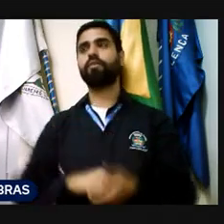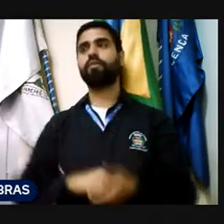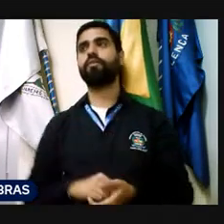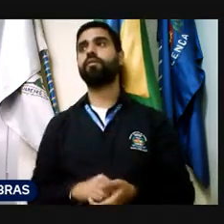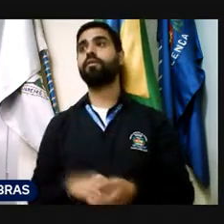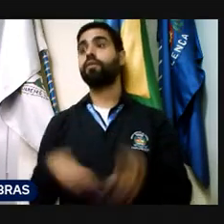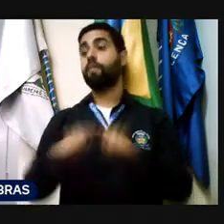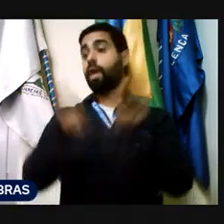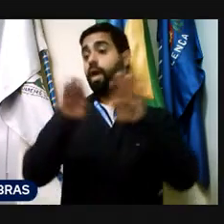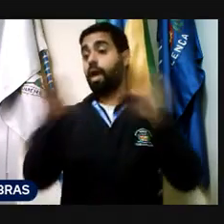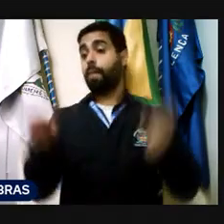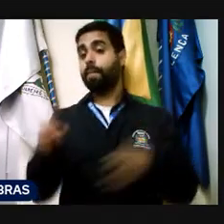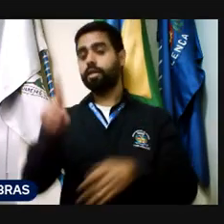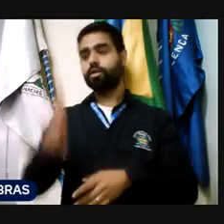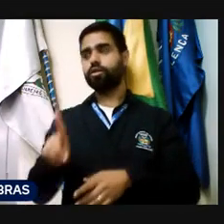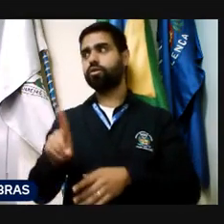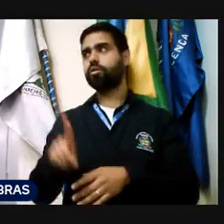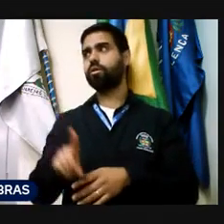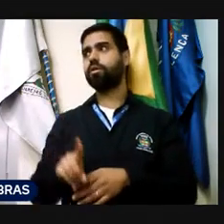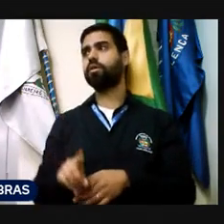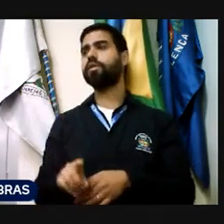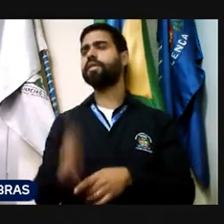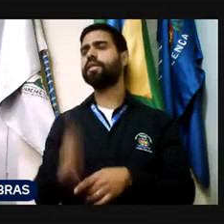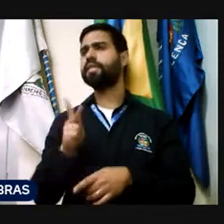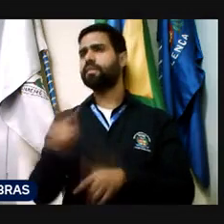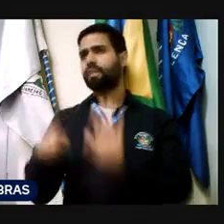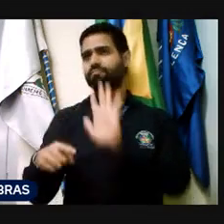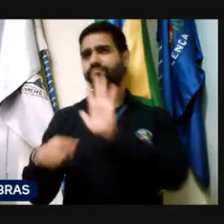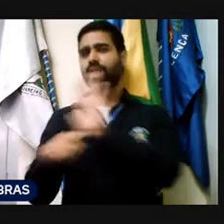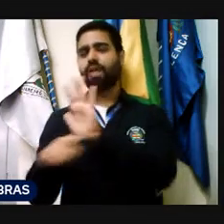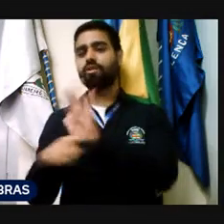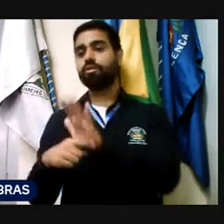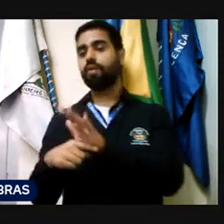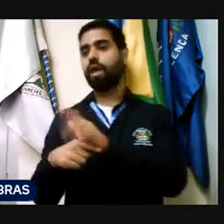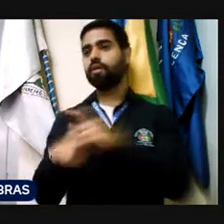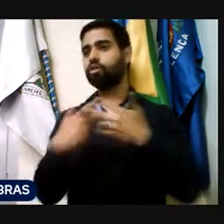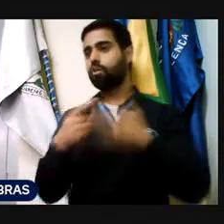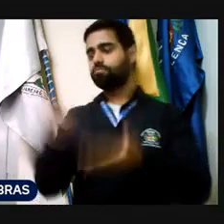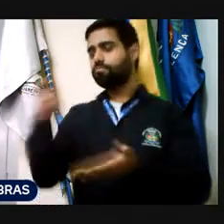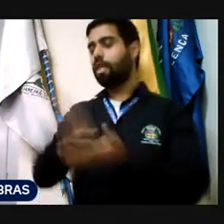mesa diretora, né, que tem apoiado muito as minhas ações,